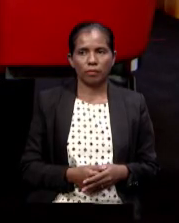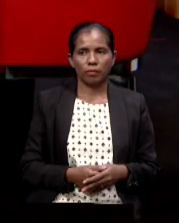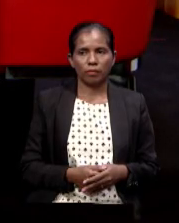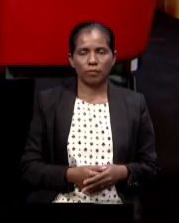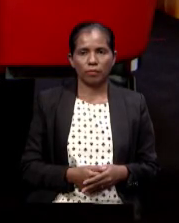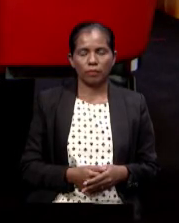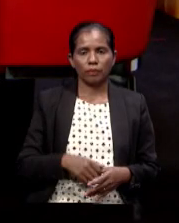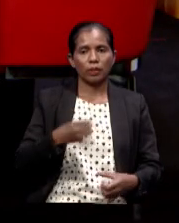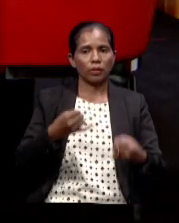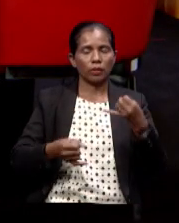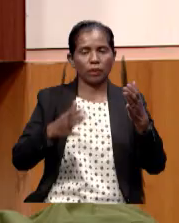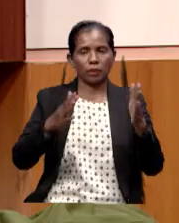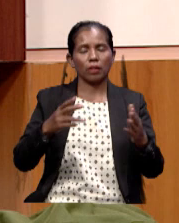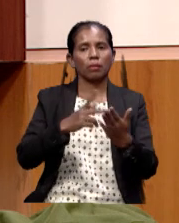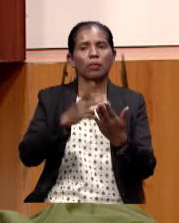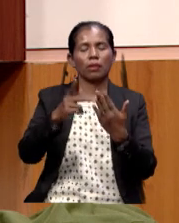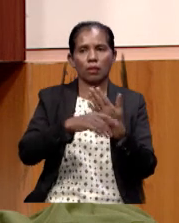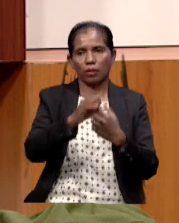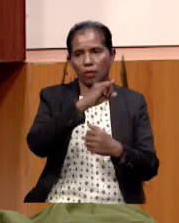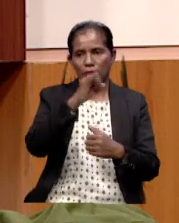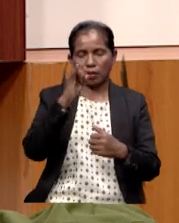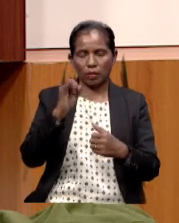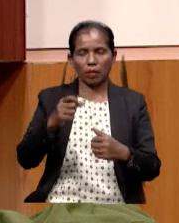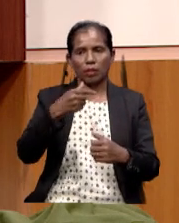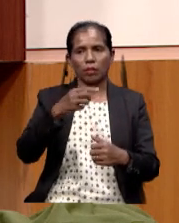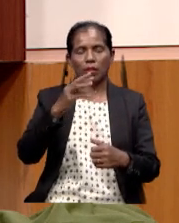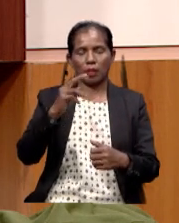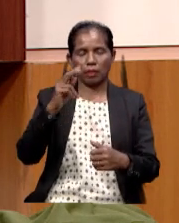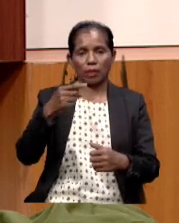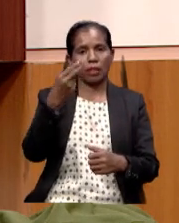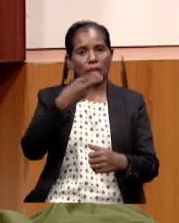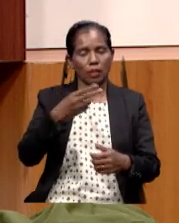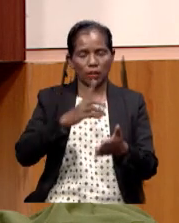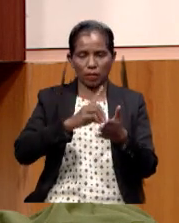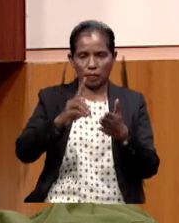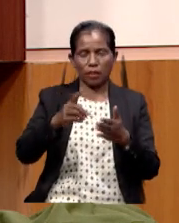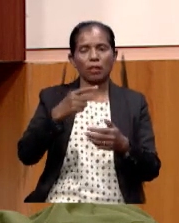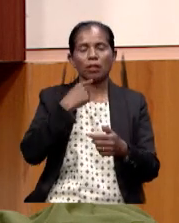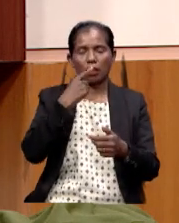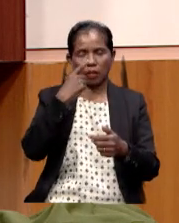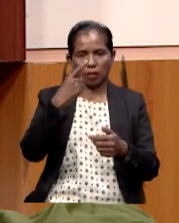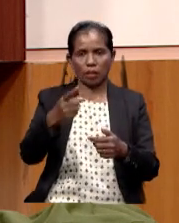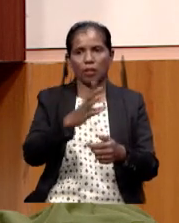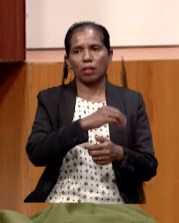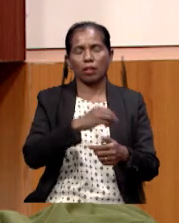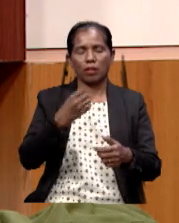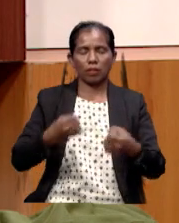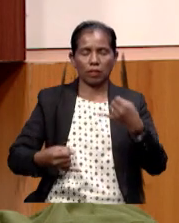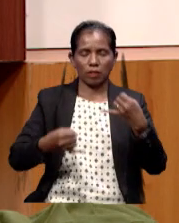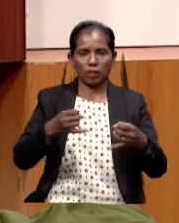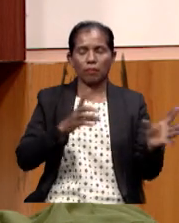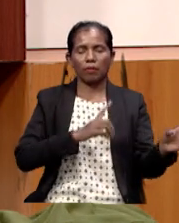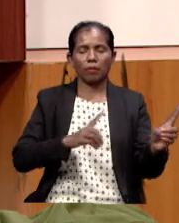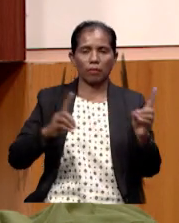Zurista Avelino Colho e o programa Grande Entrevista e Estúdio 2 SGMN, quinta-feira atetem. Laos autor judiciário, mas implementa sistema